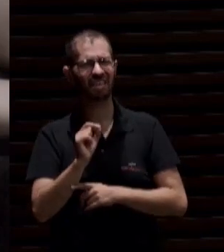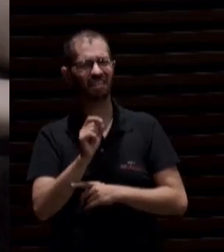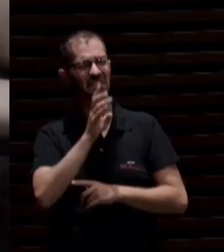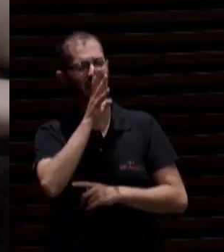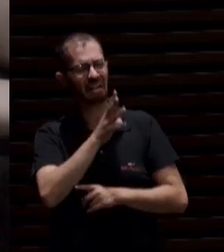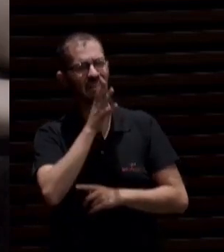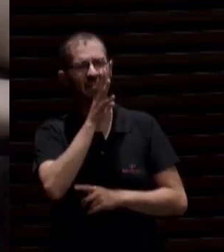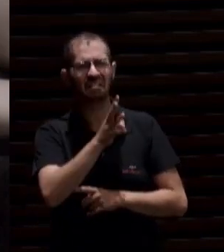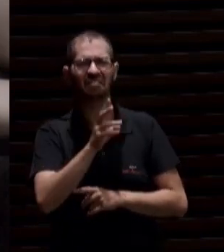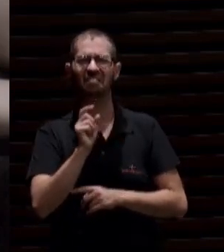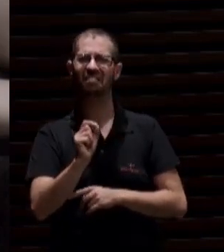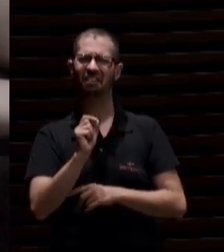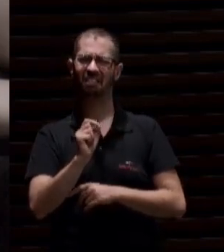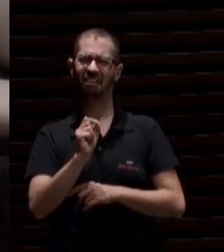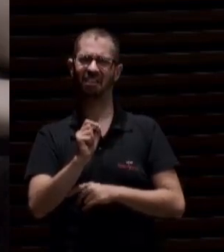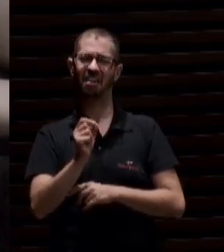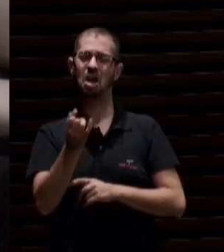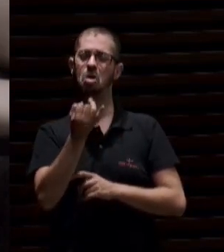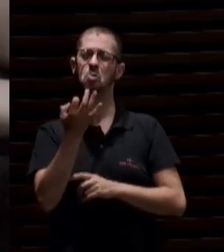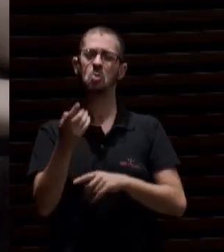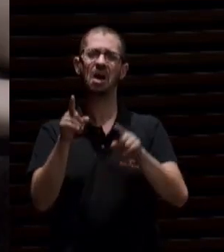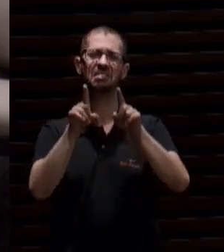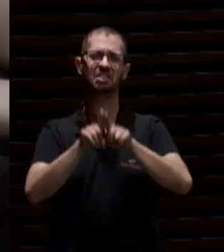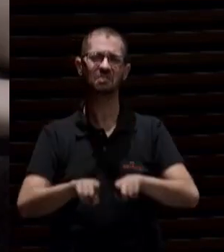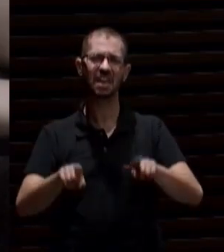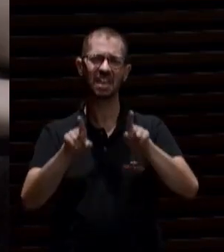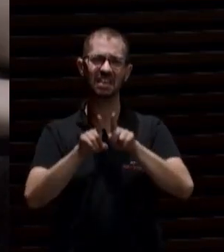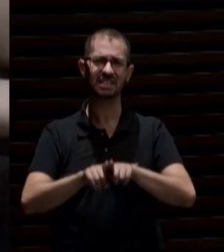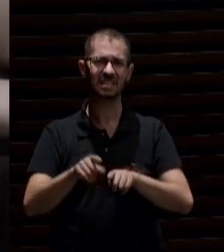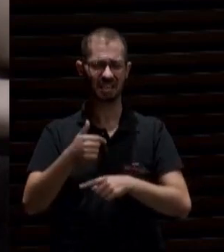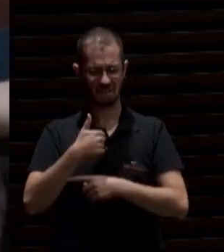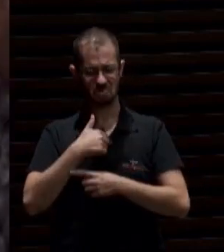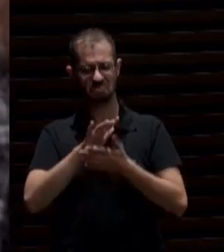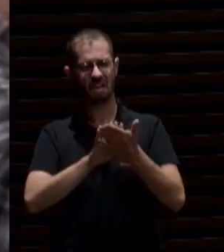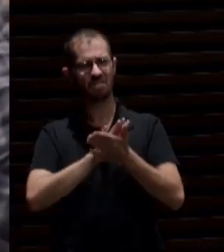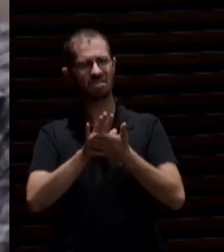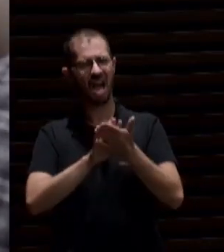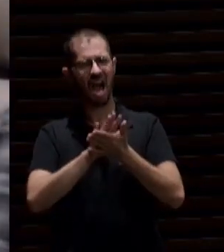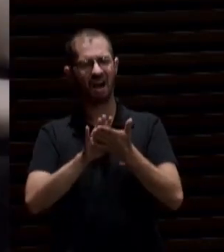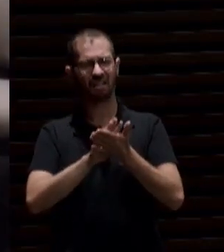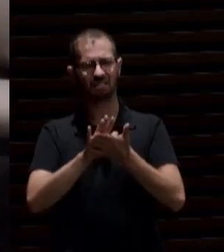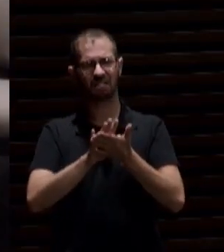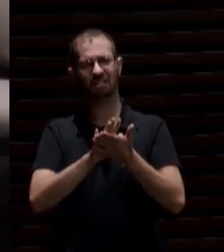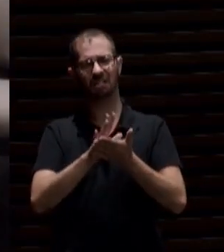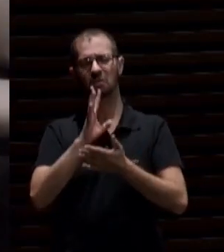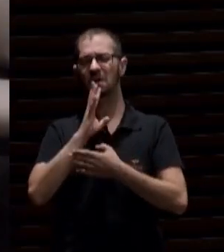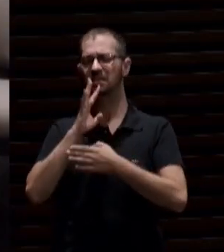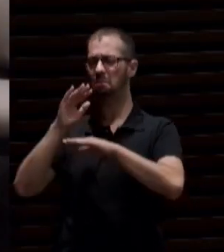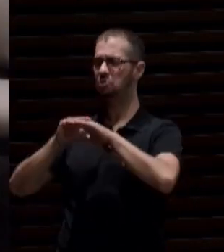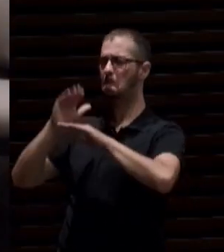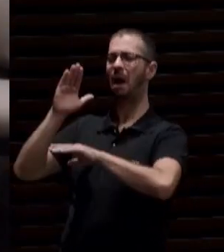nós? Porque quantas são as vezes que nós não temos mais instrução e conhecemos mais ao Senhor?